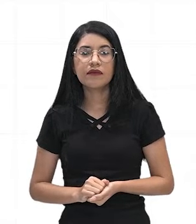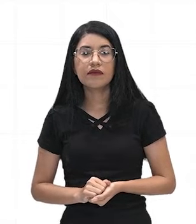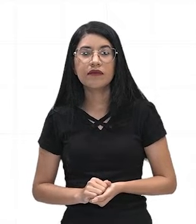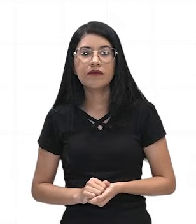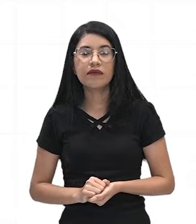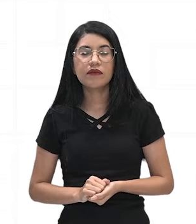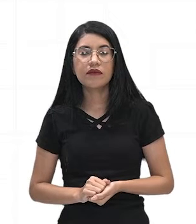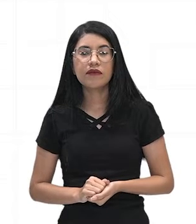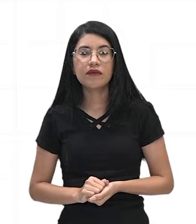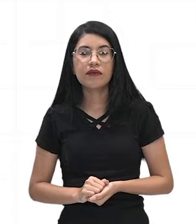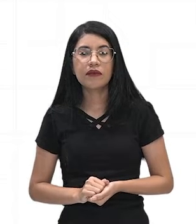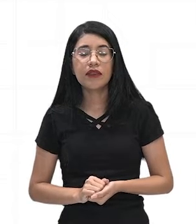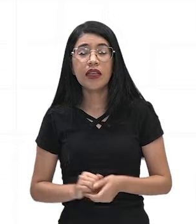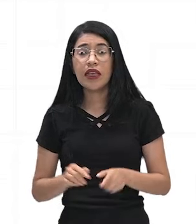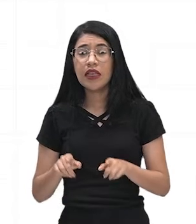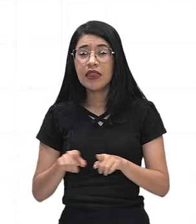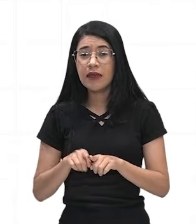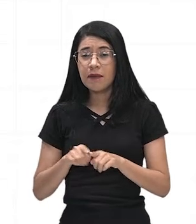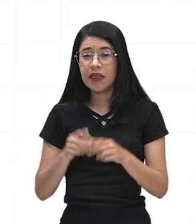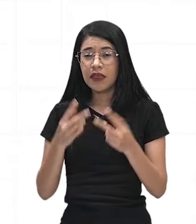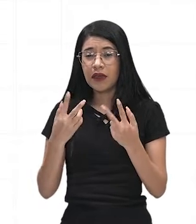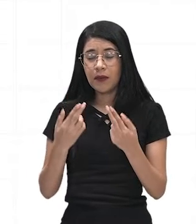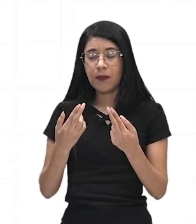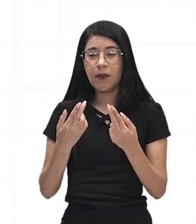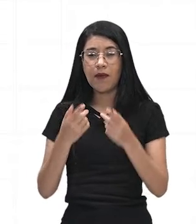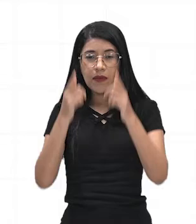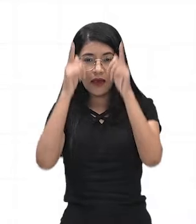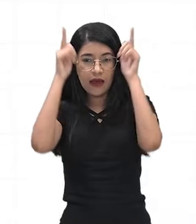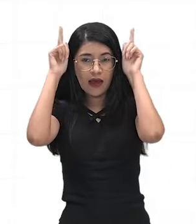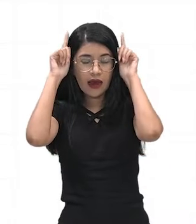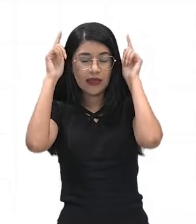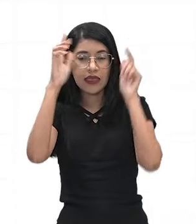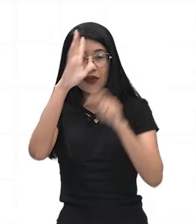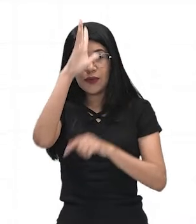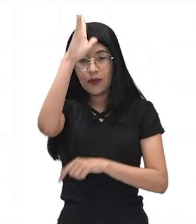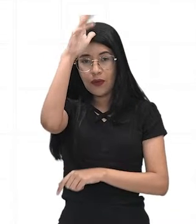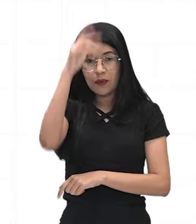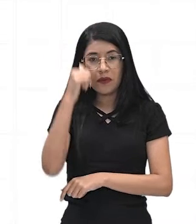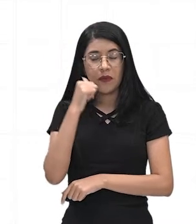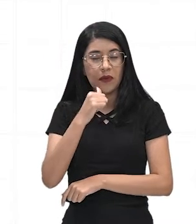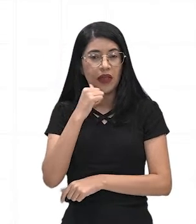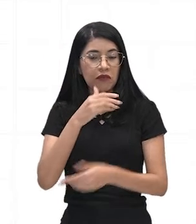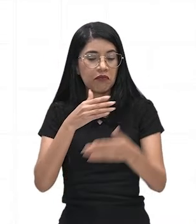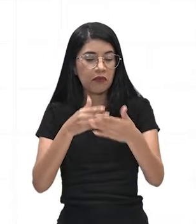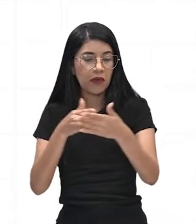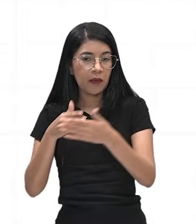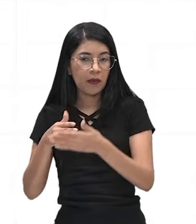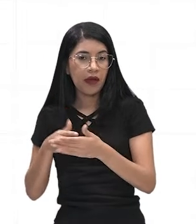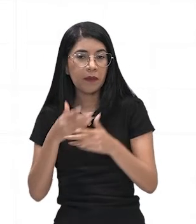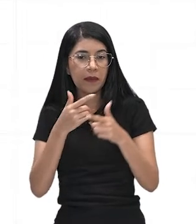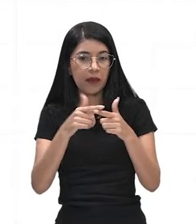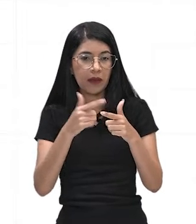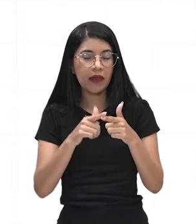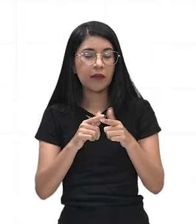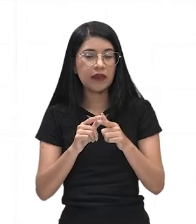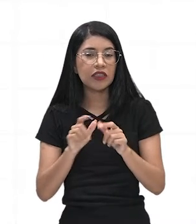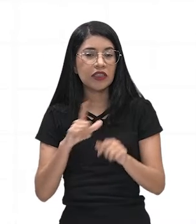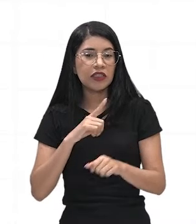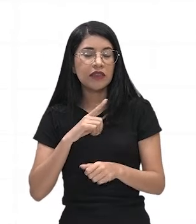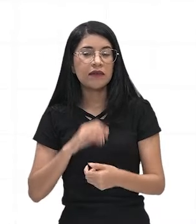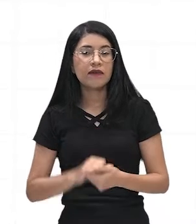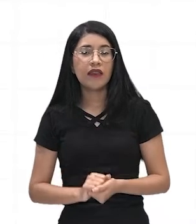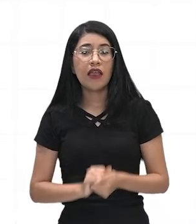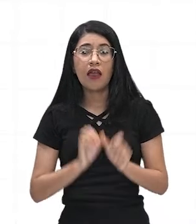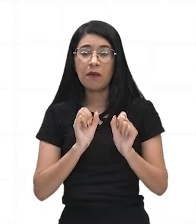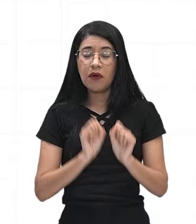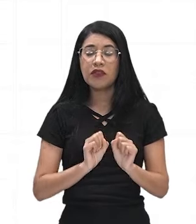Mas assim como na Grécia, as mulheres em Roma também enfrentavam barreiras. Embora pudessem participar mais da vida pública, ainda